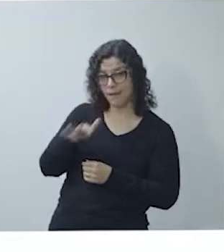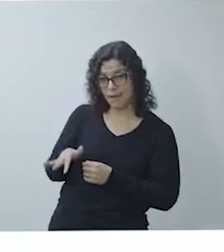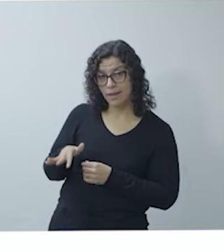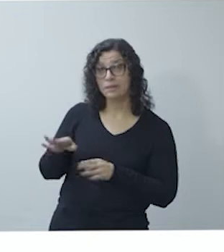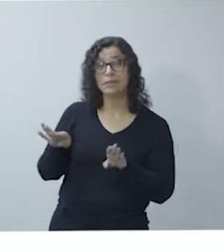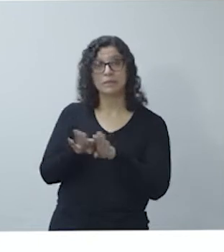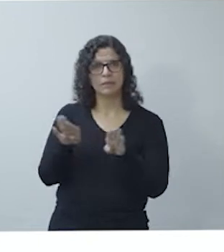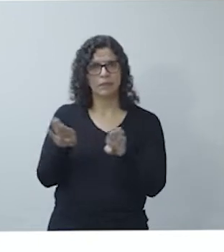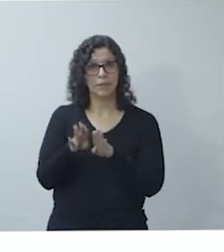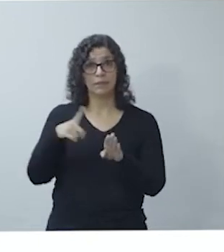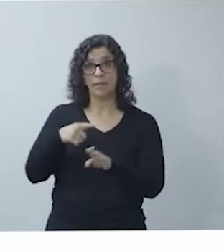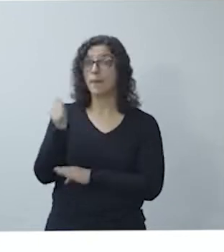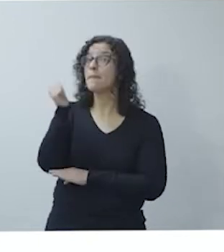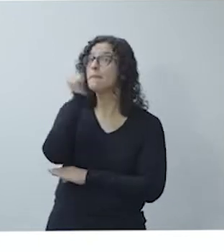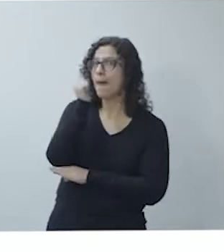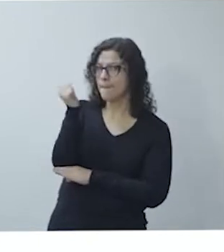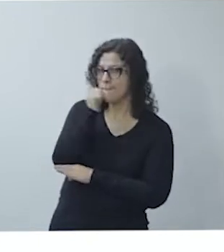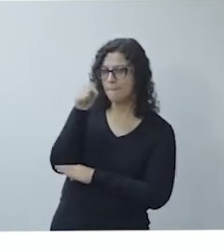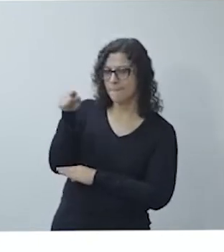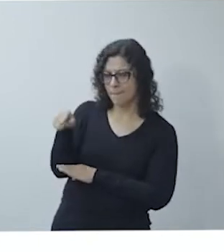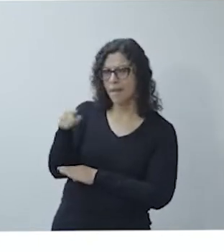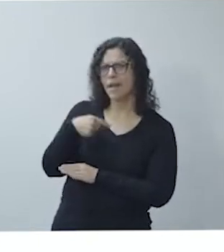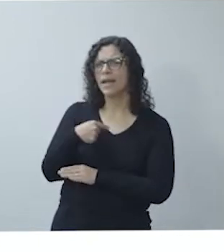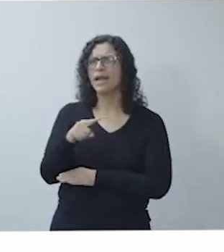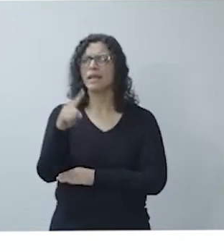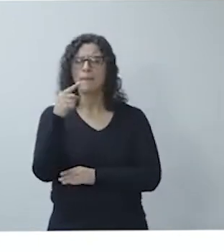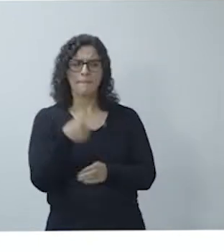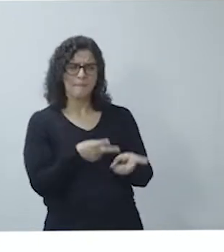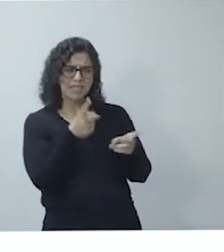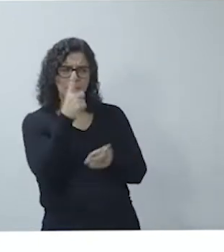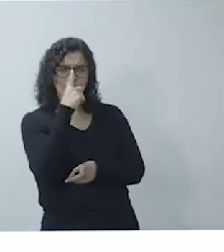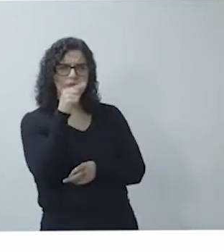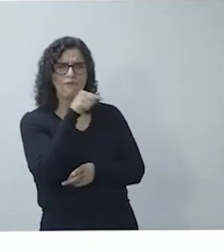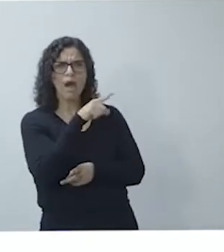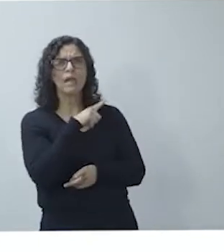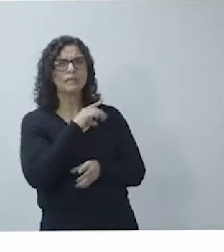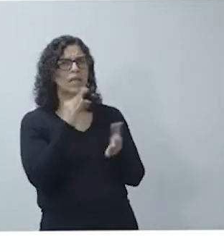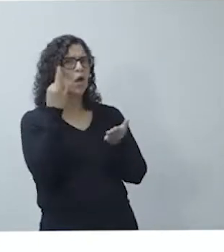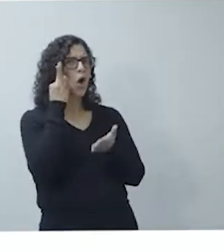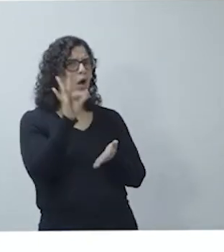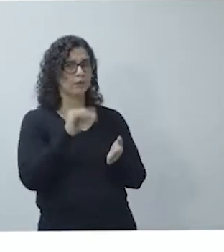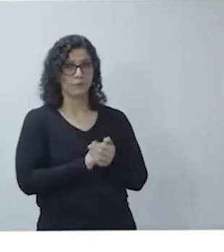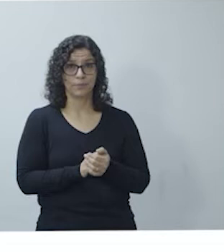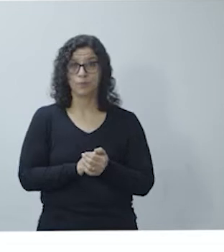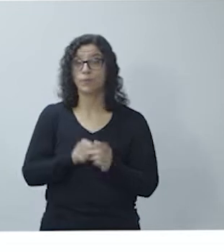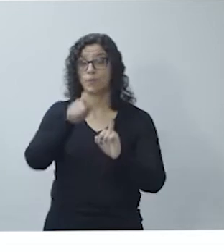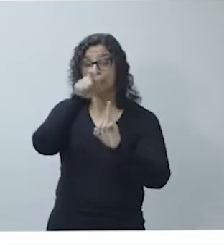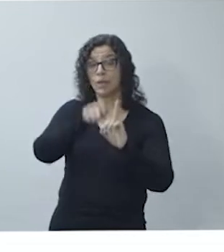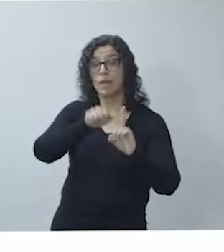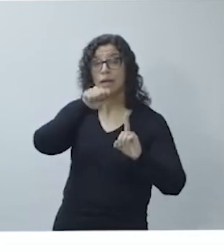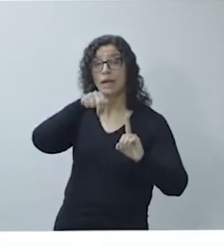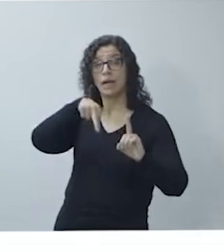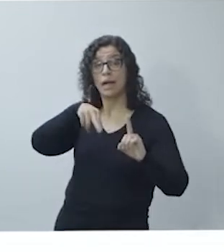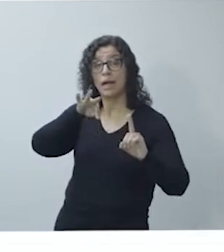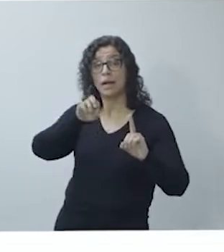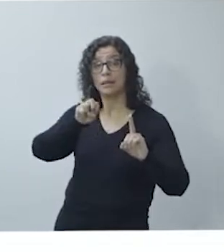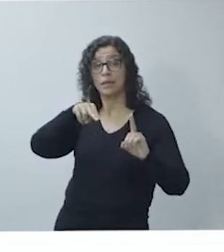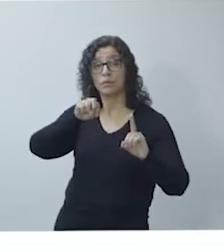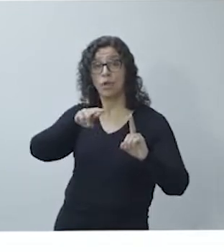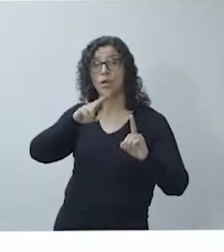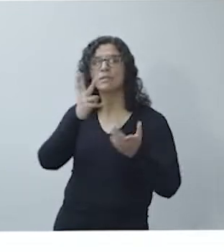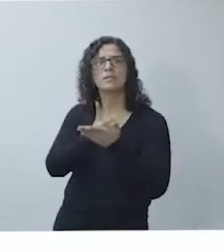respeitável progenitora descobriu-lhe um defeito horrível. Antenor só dizia